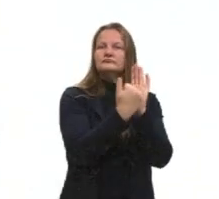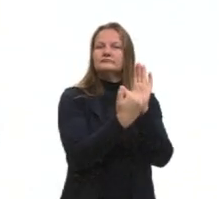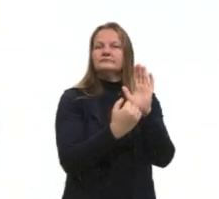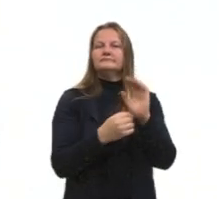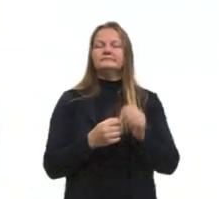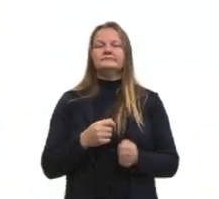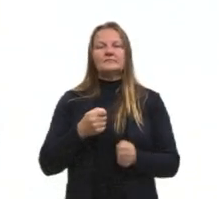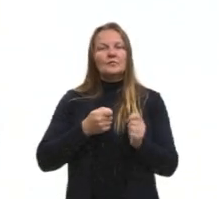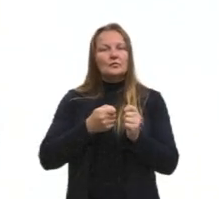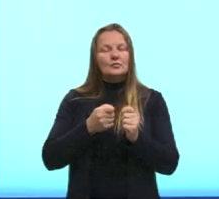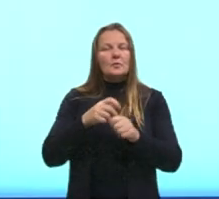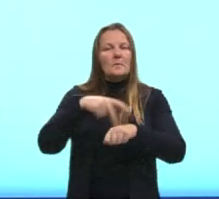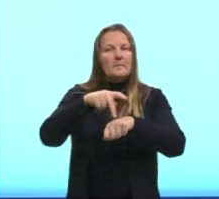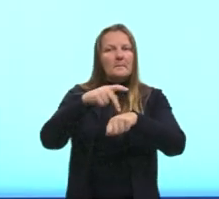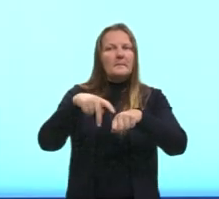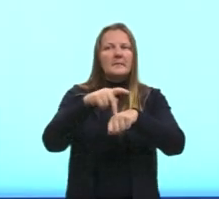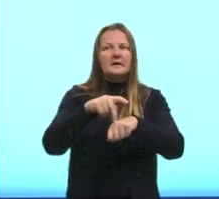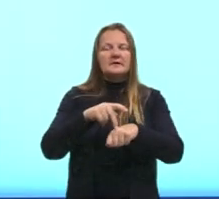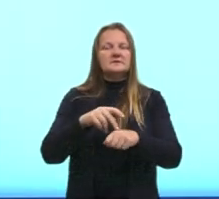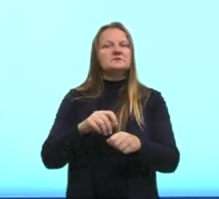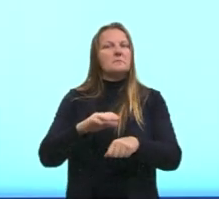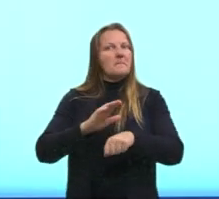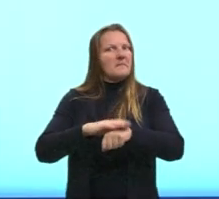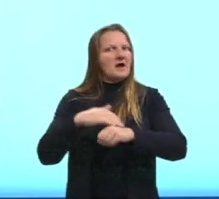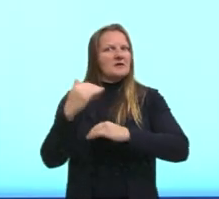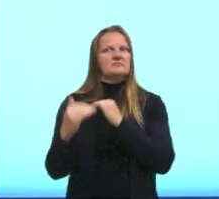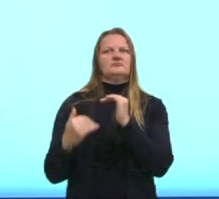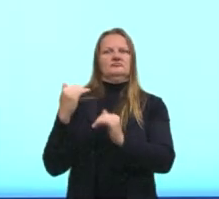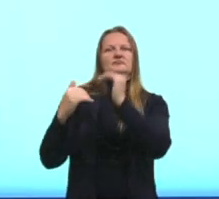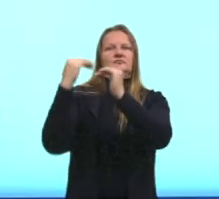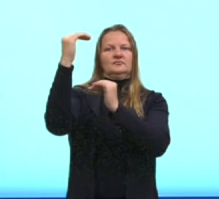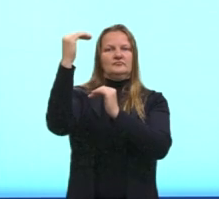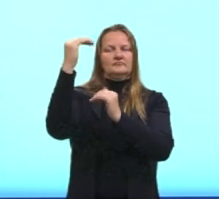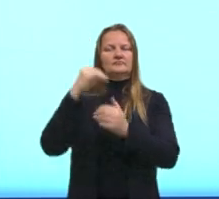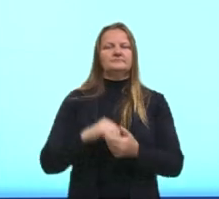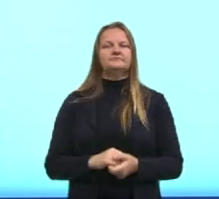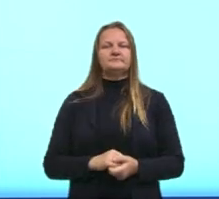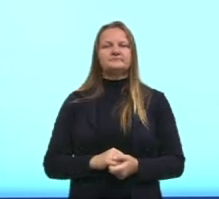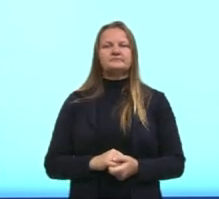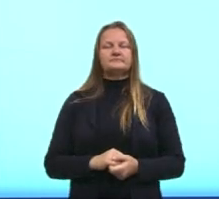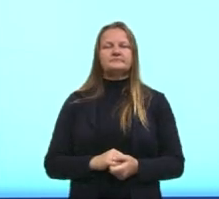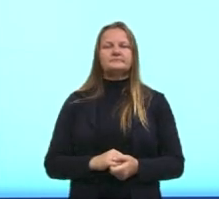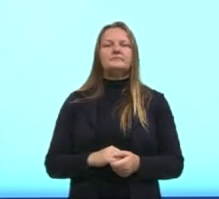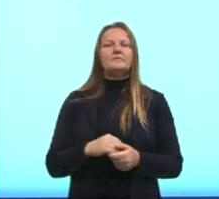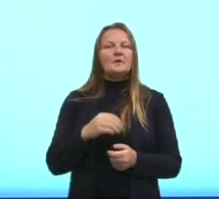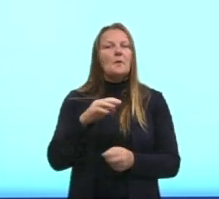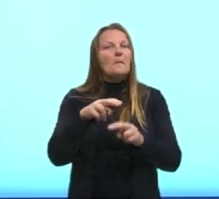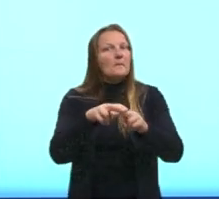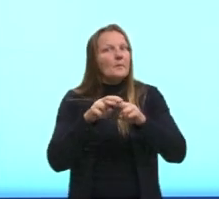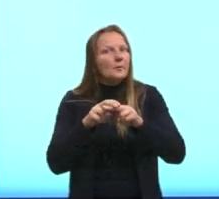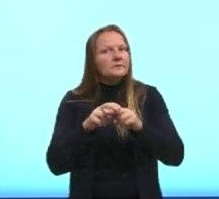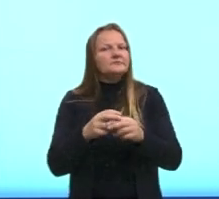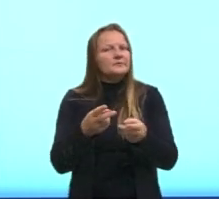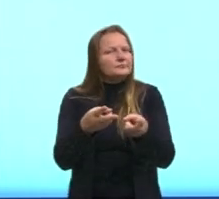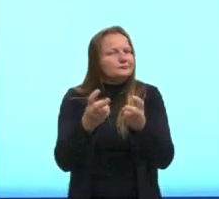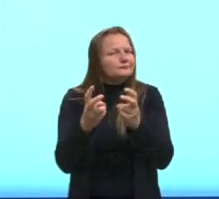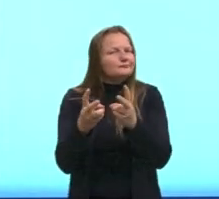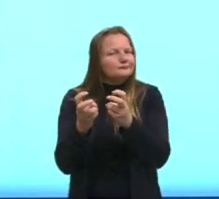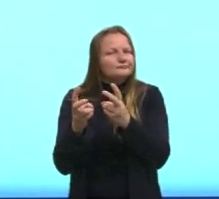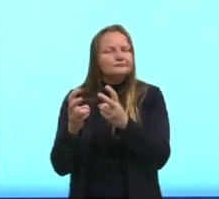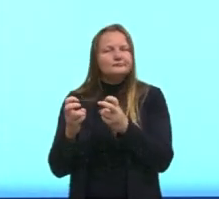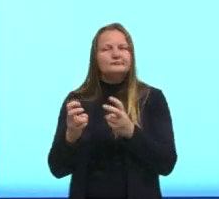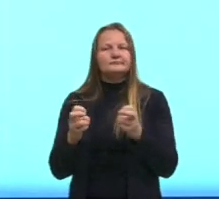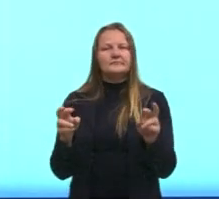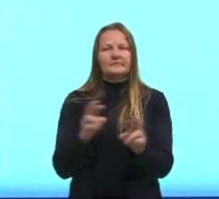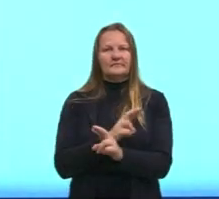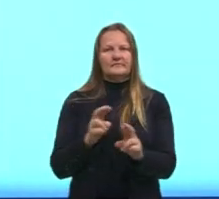dos países né de primeiro mundo os países desenvolvidos então óbvio que elas vão fazer justamente essa essa relação